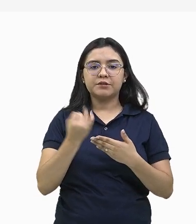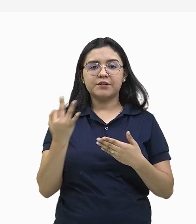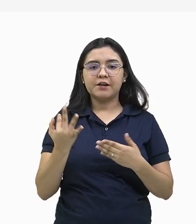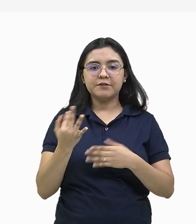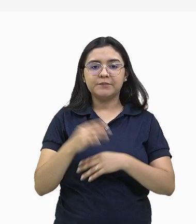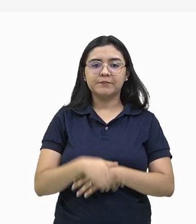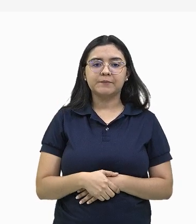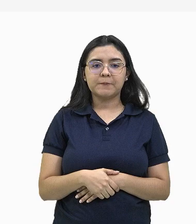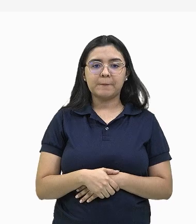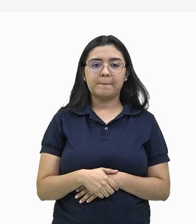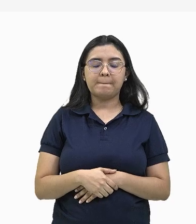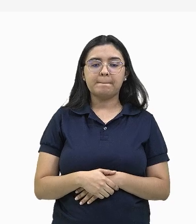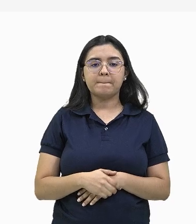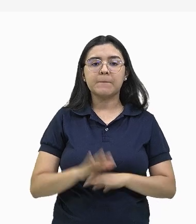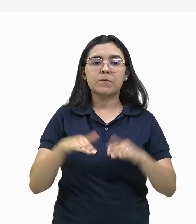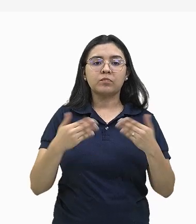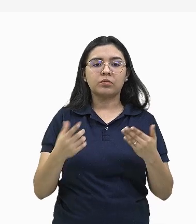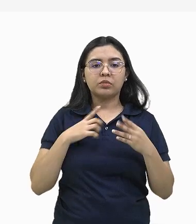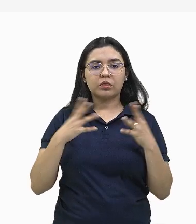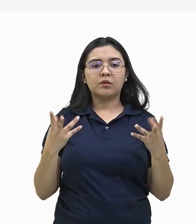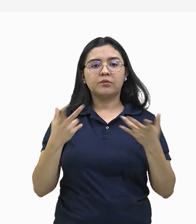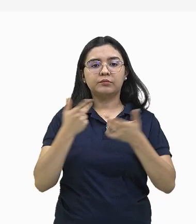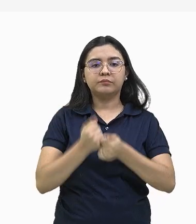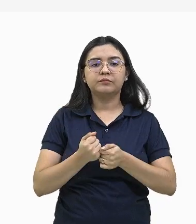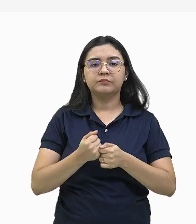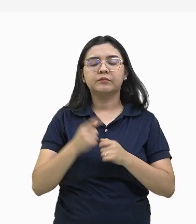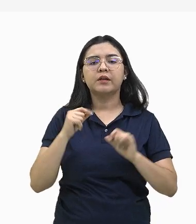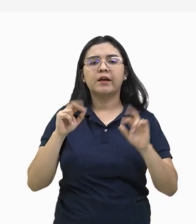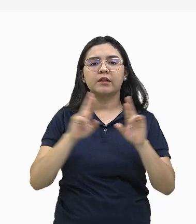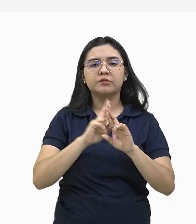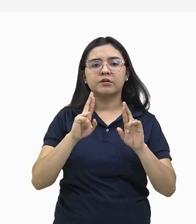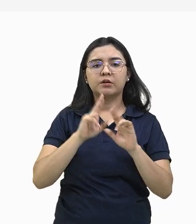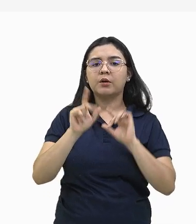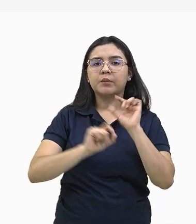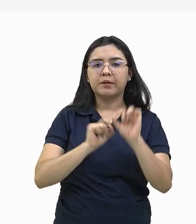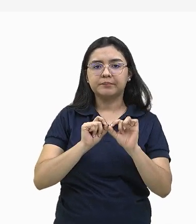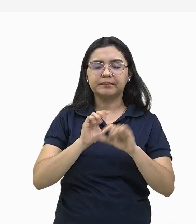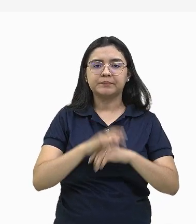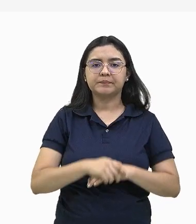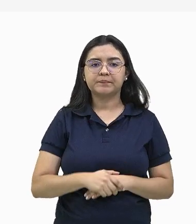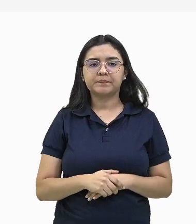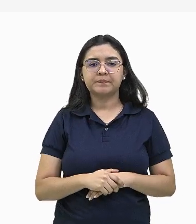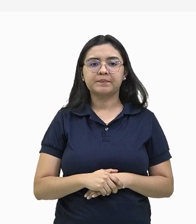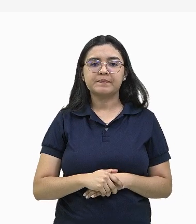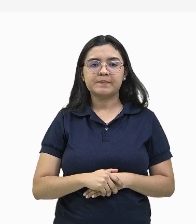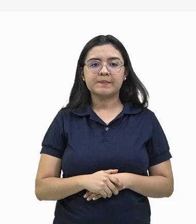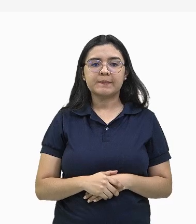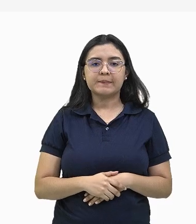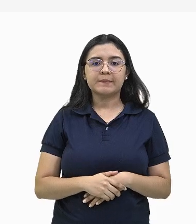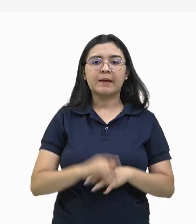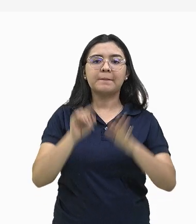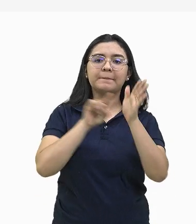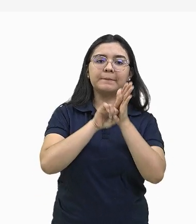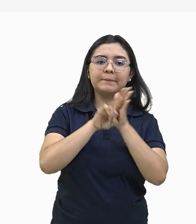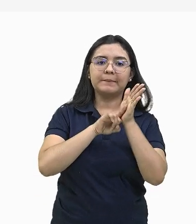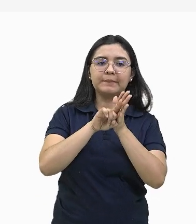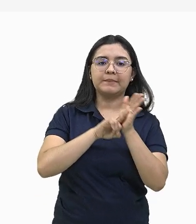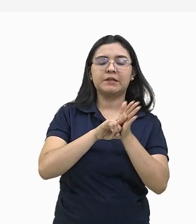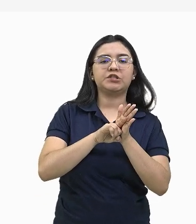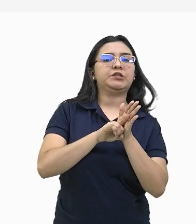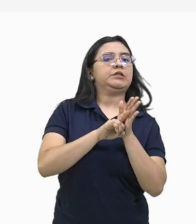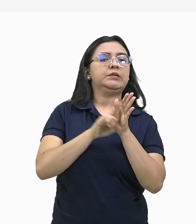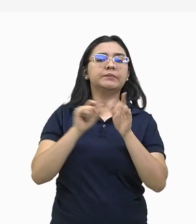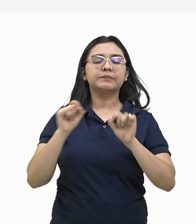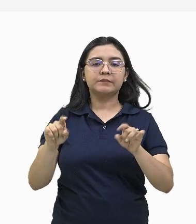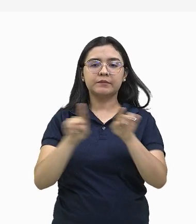observe aqui que a qualitativa, ela está muito relacionada à pesquisa exploratória